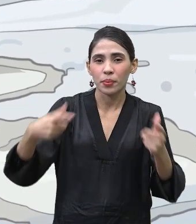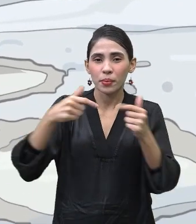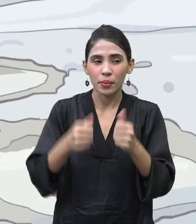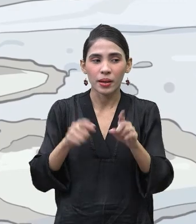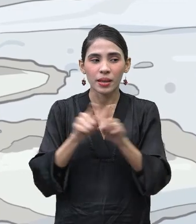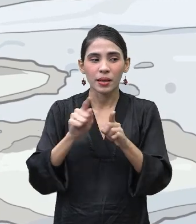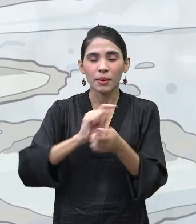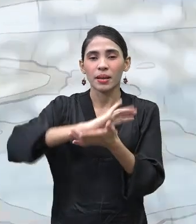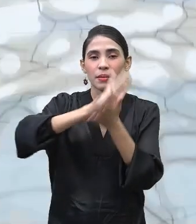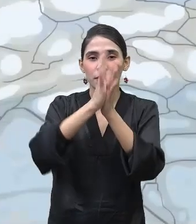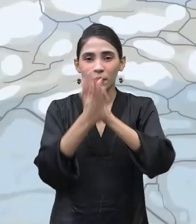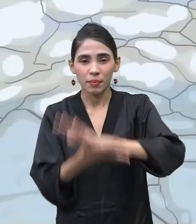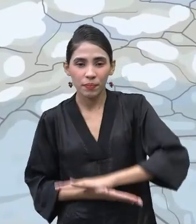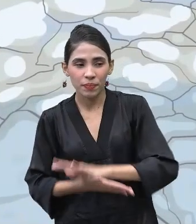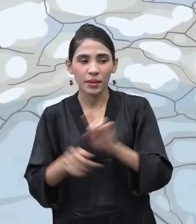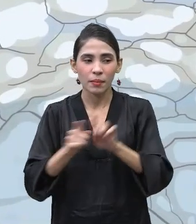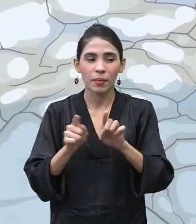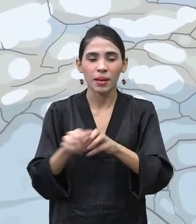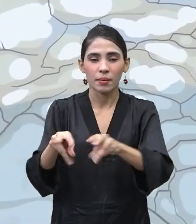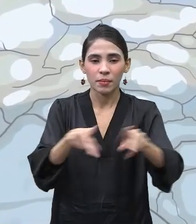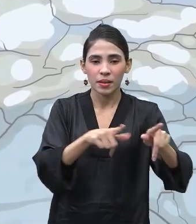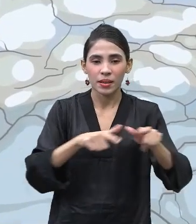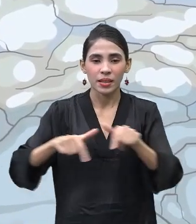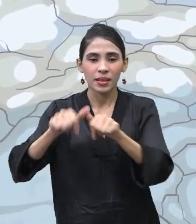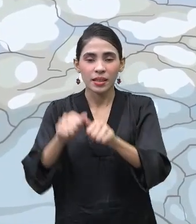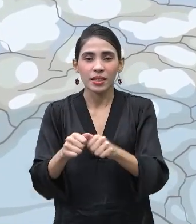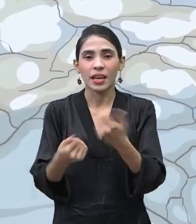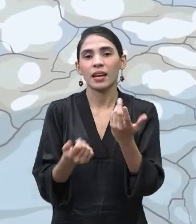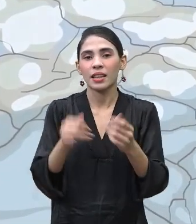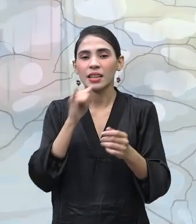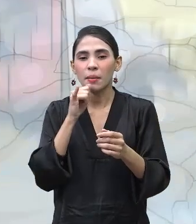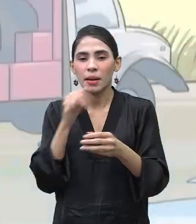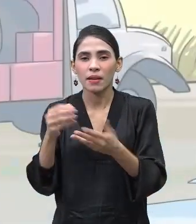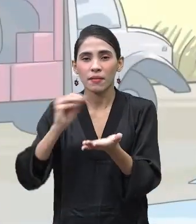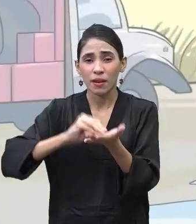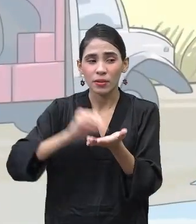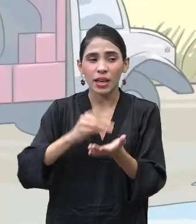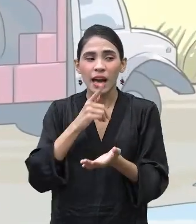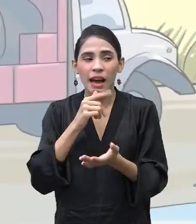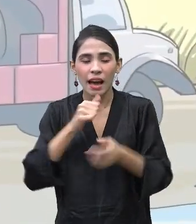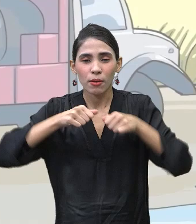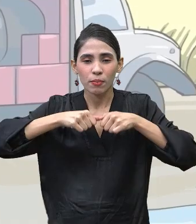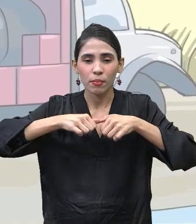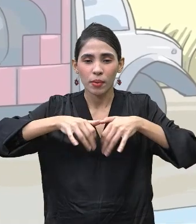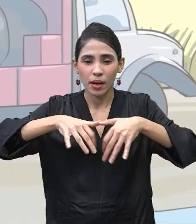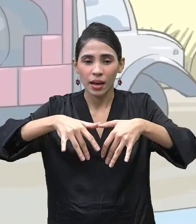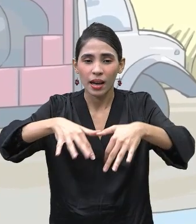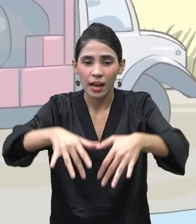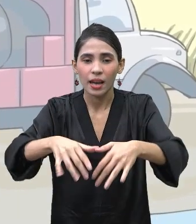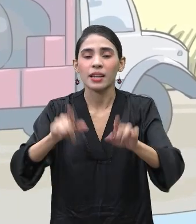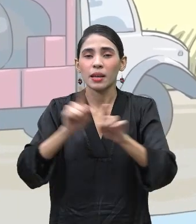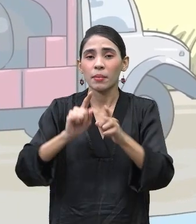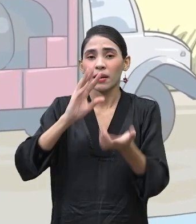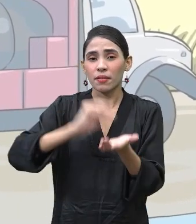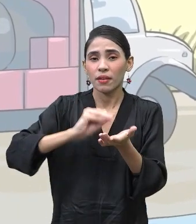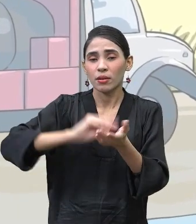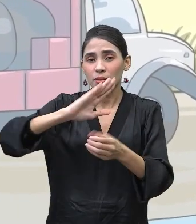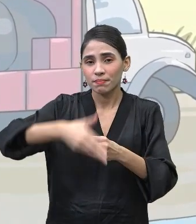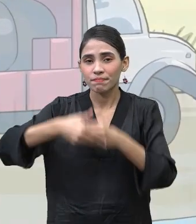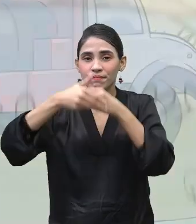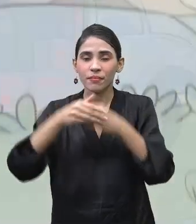ambientes subterrâneos, da salinização de terras pela irrigação, da exploração insustentável dos recursos